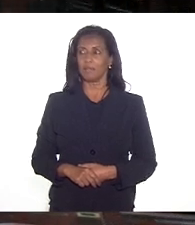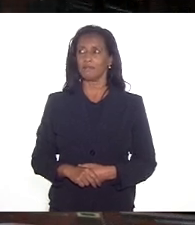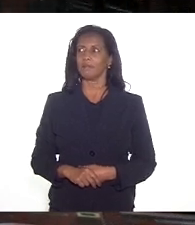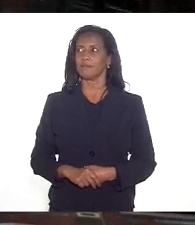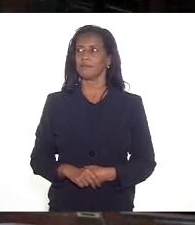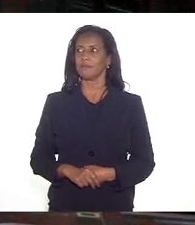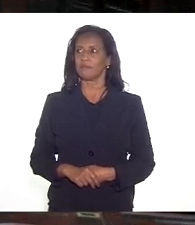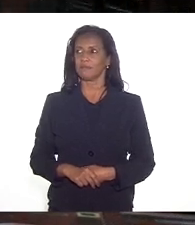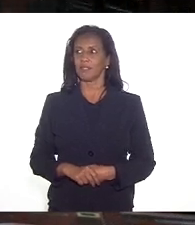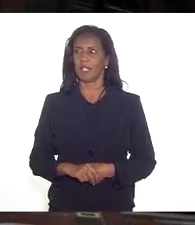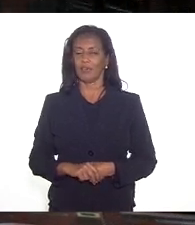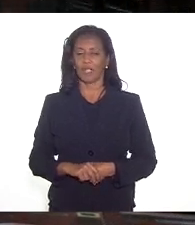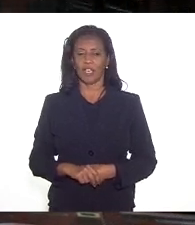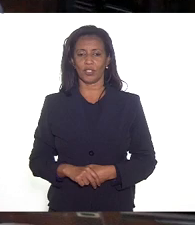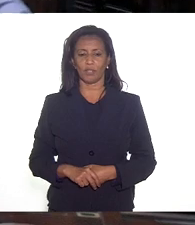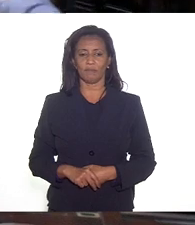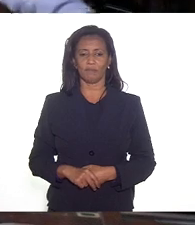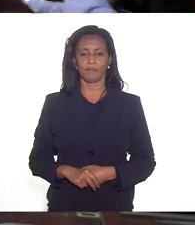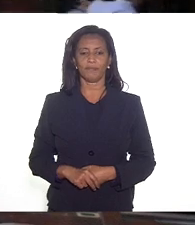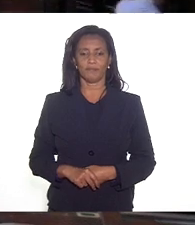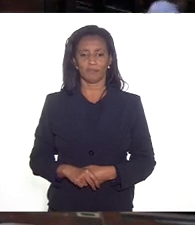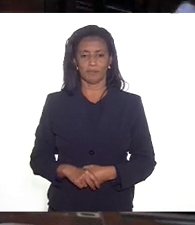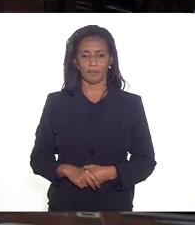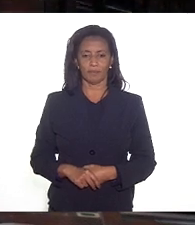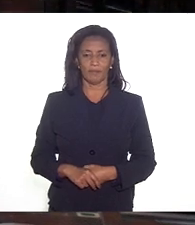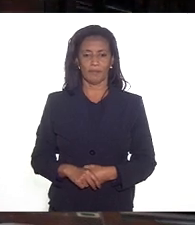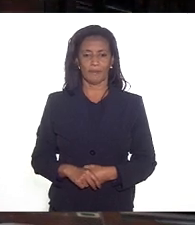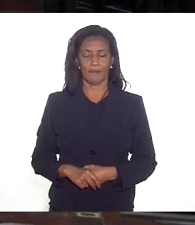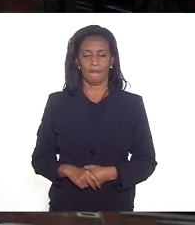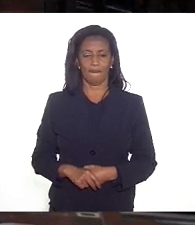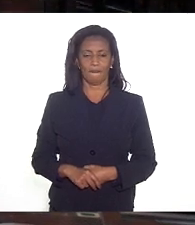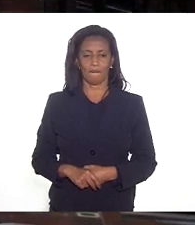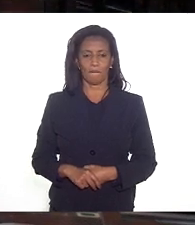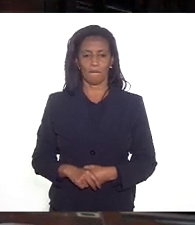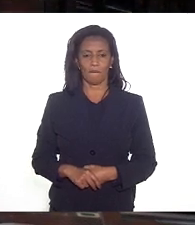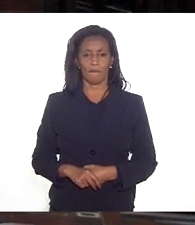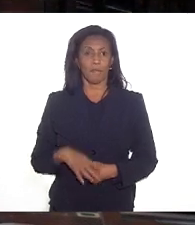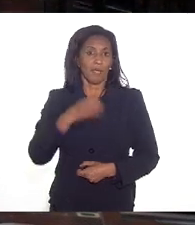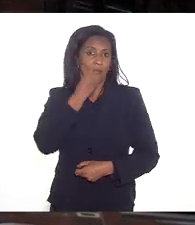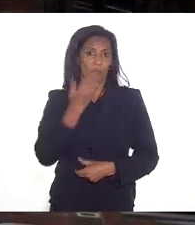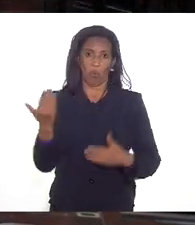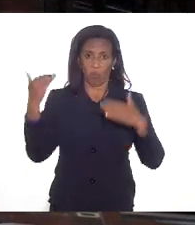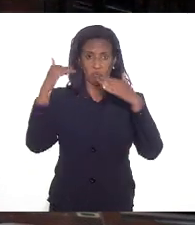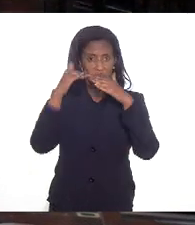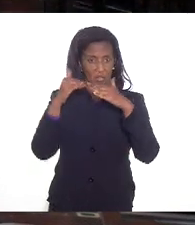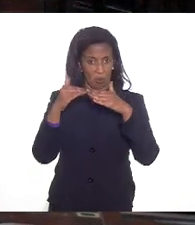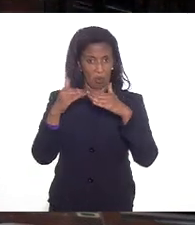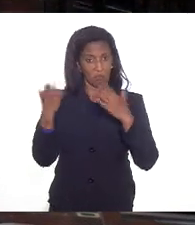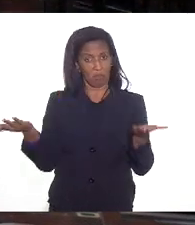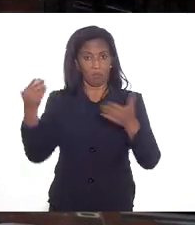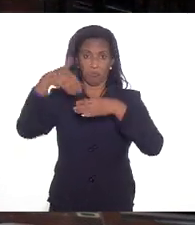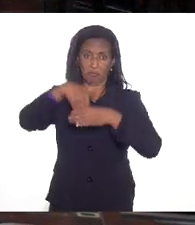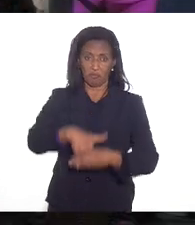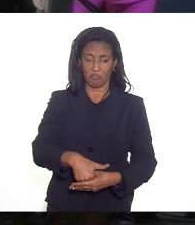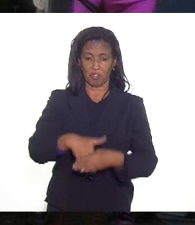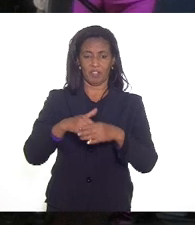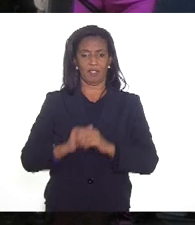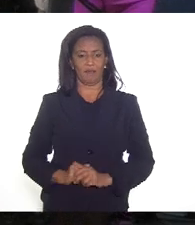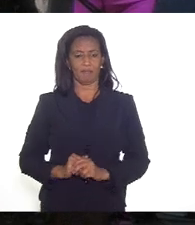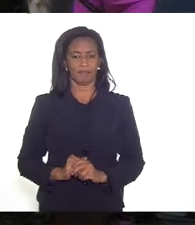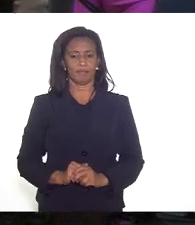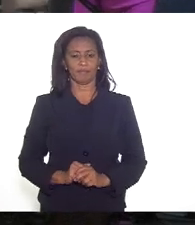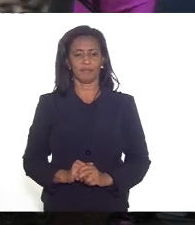E aí Ah tá bom não tem acordo vamos voltar dá um spoiler sem